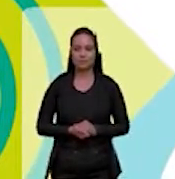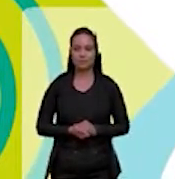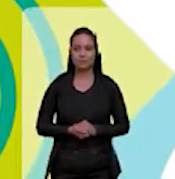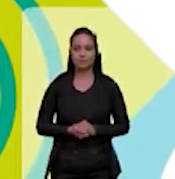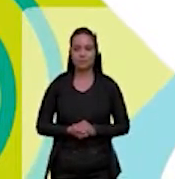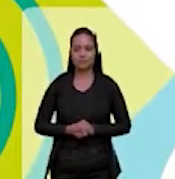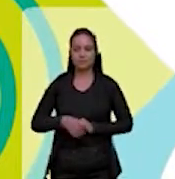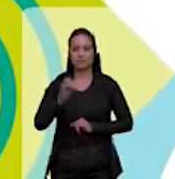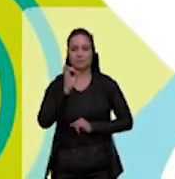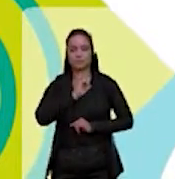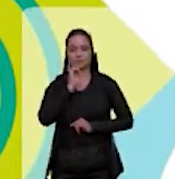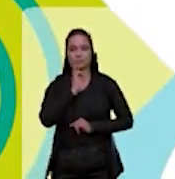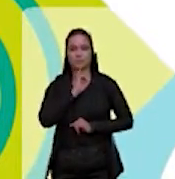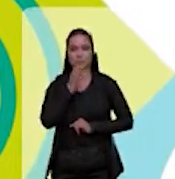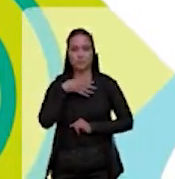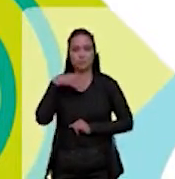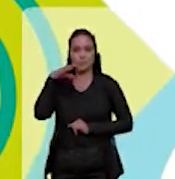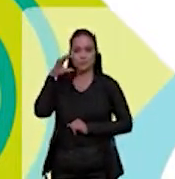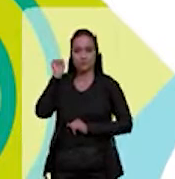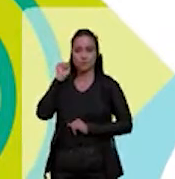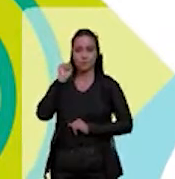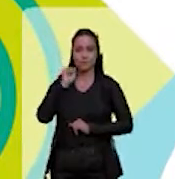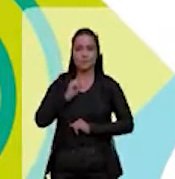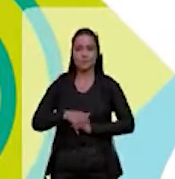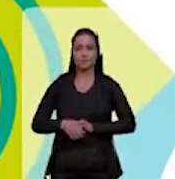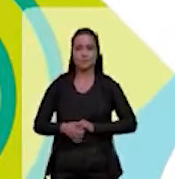Alô está me ouvindo